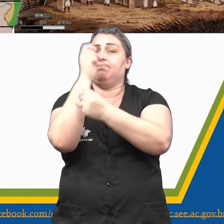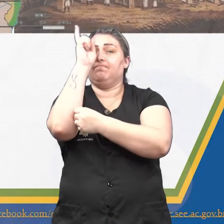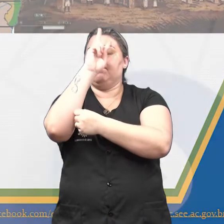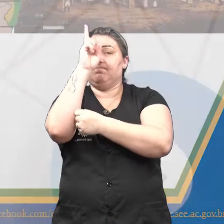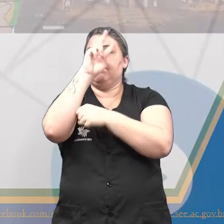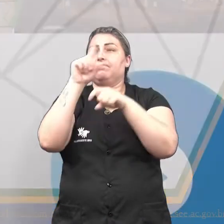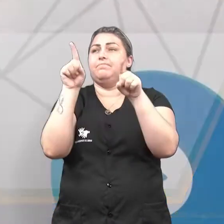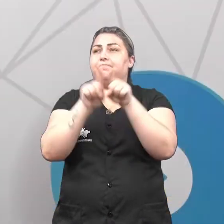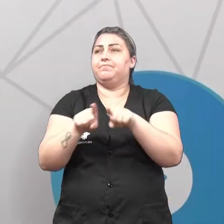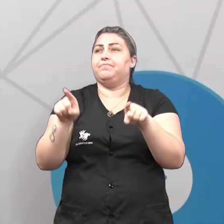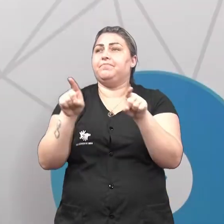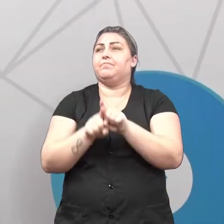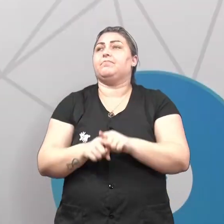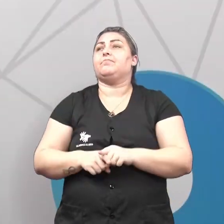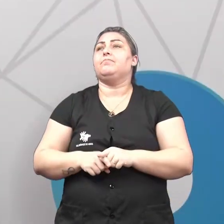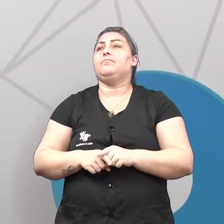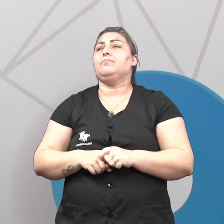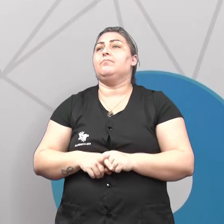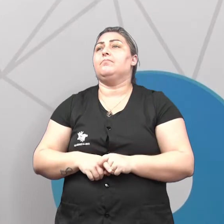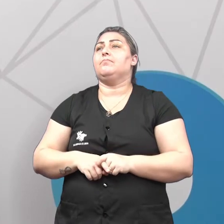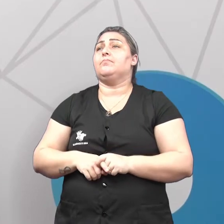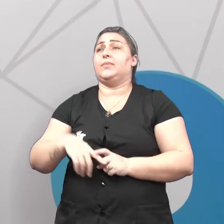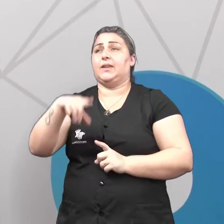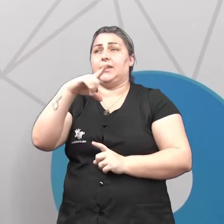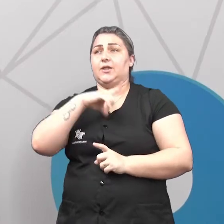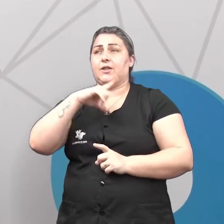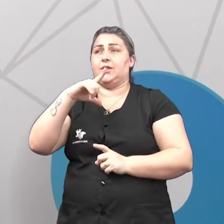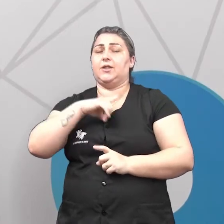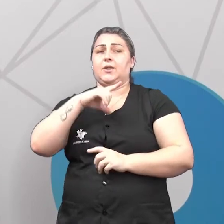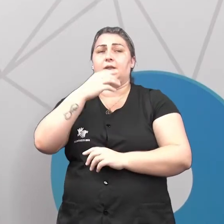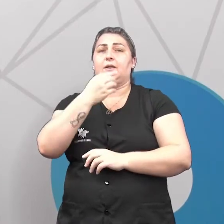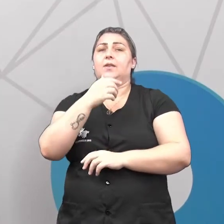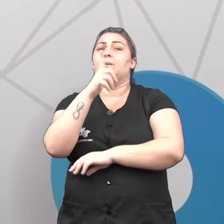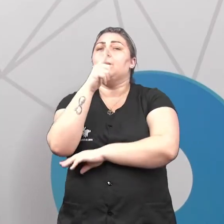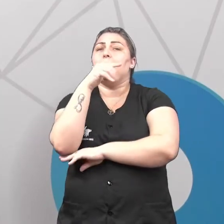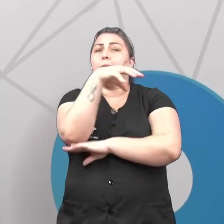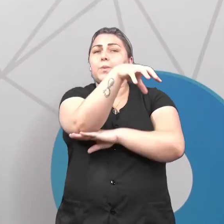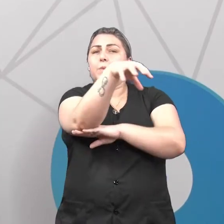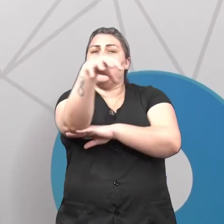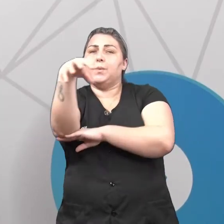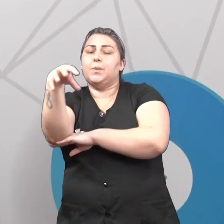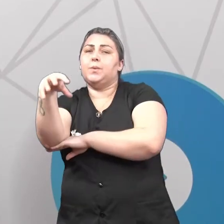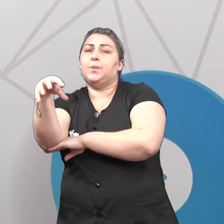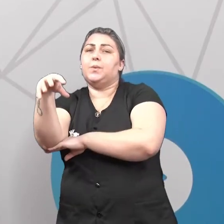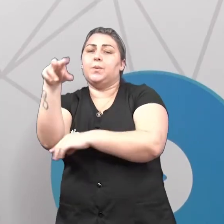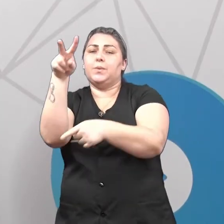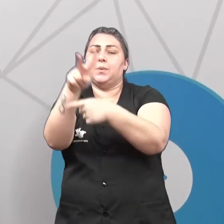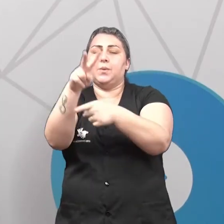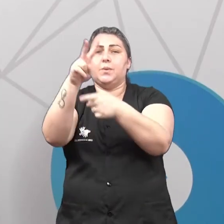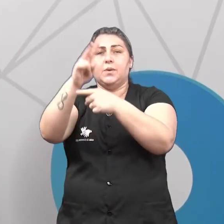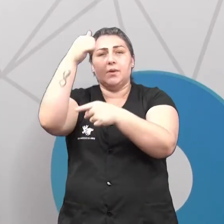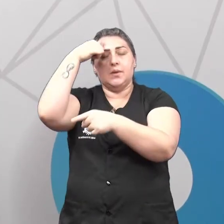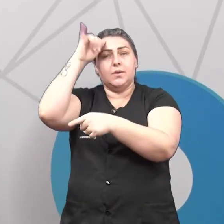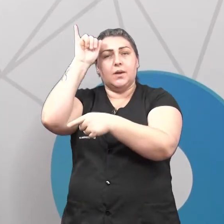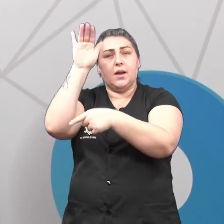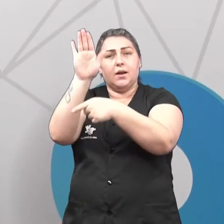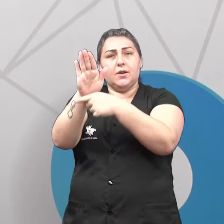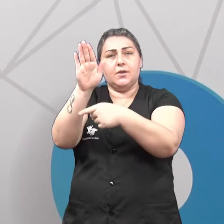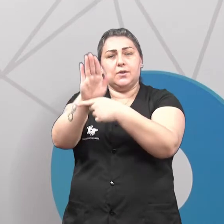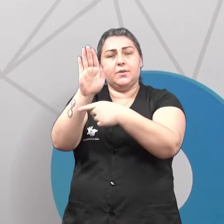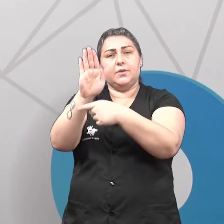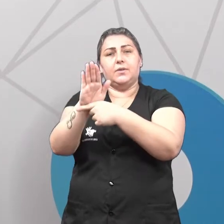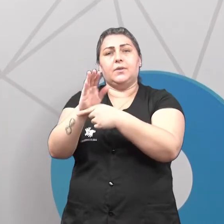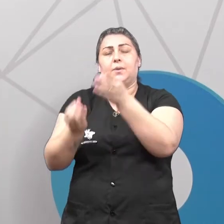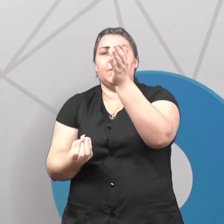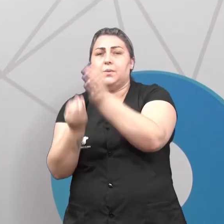Lembrando também, como eu disse para vocês, havia a pecuária também, a criação de gado. E essa pecuária ajudava também nessa